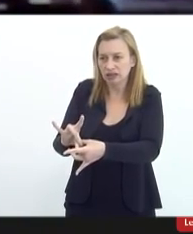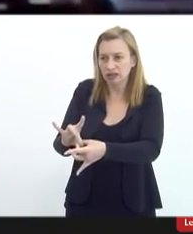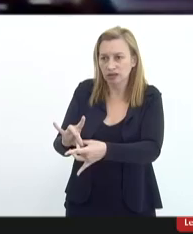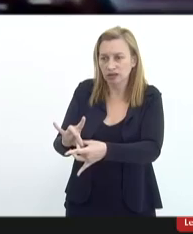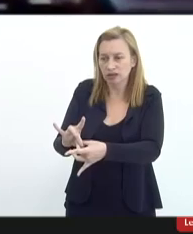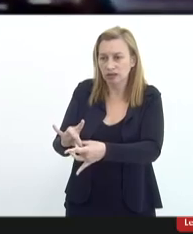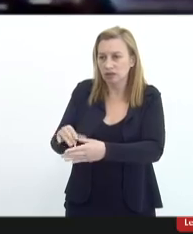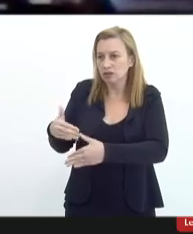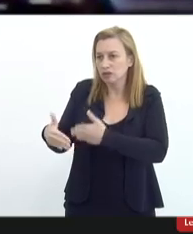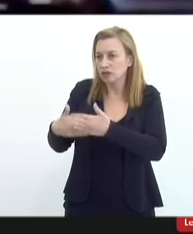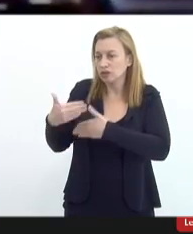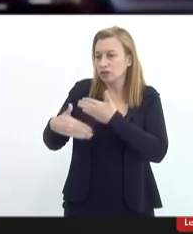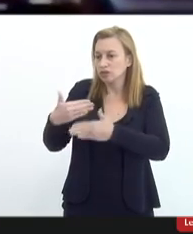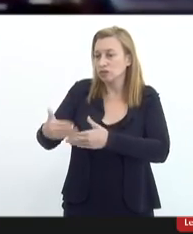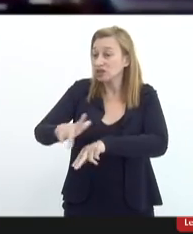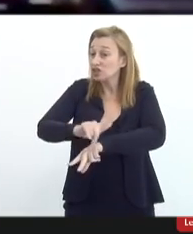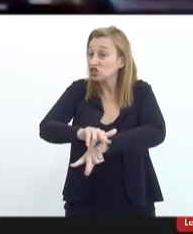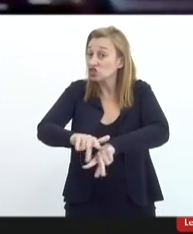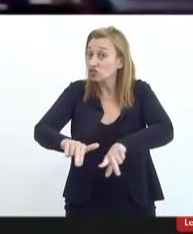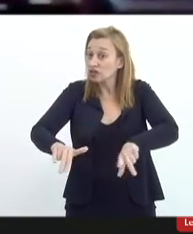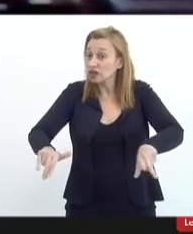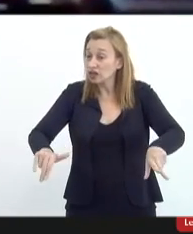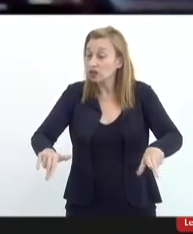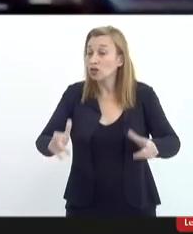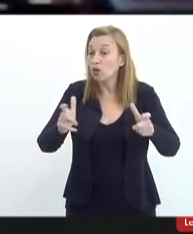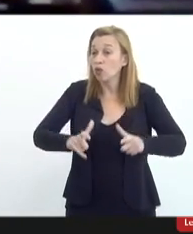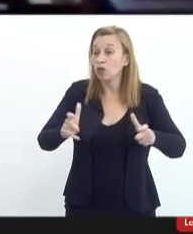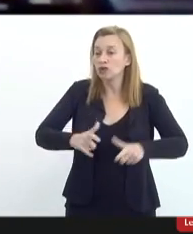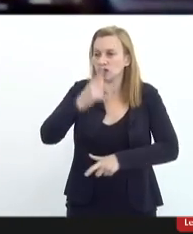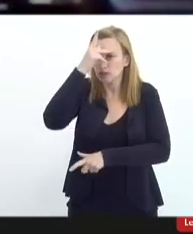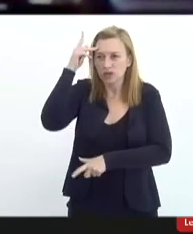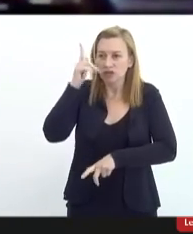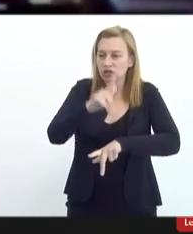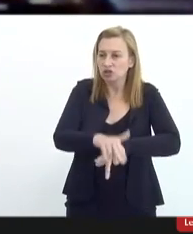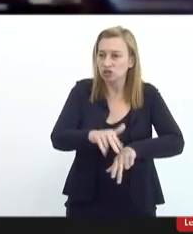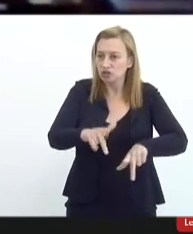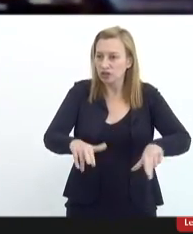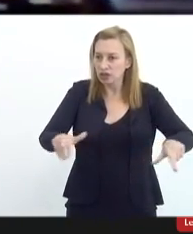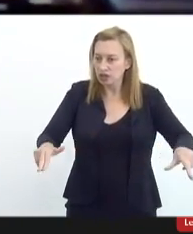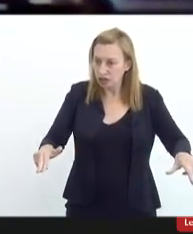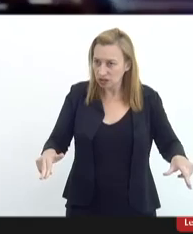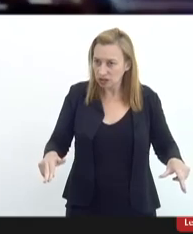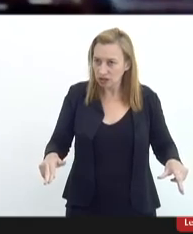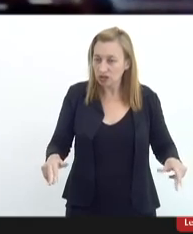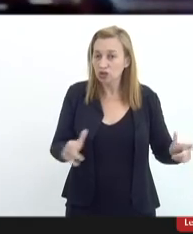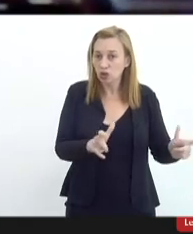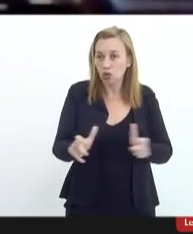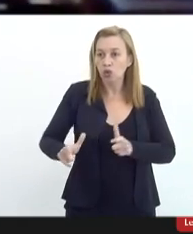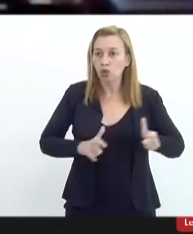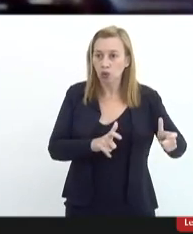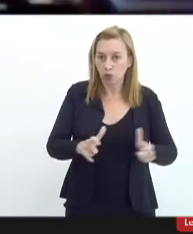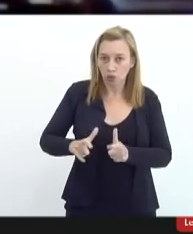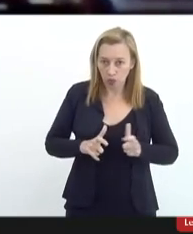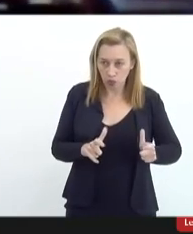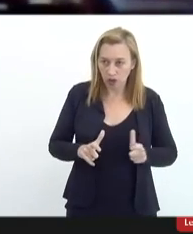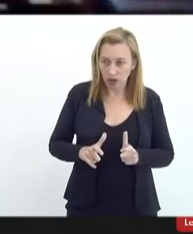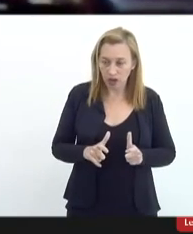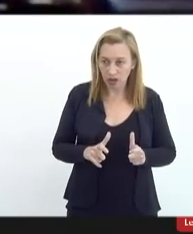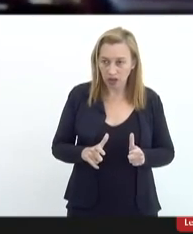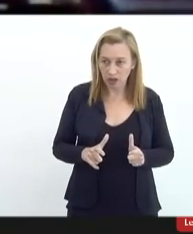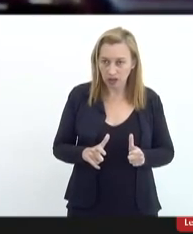a um processo de diversidade, onde pessoas de diferentes origens, de diferentes lugares e de